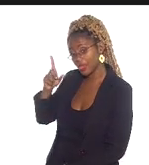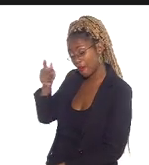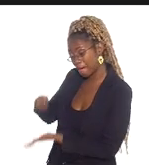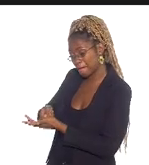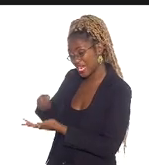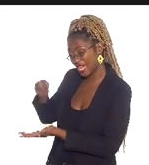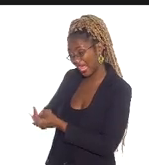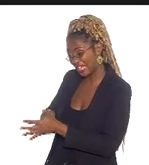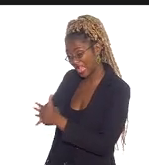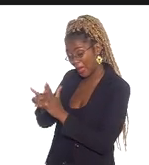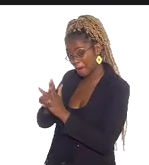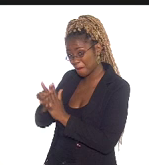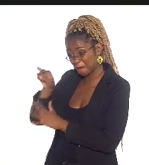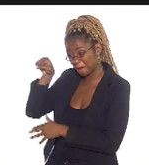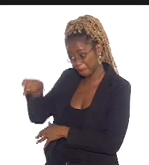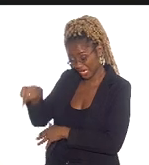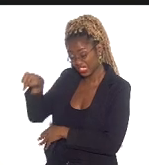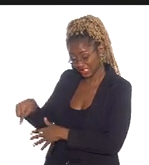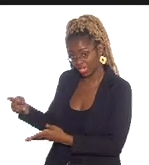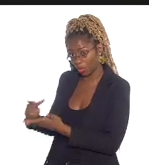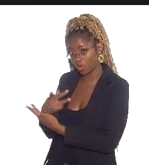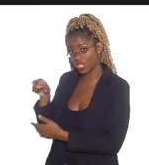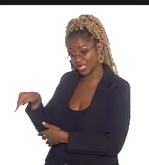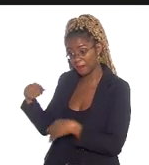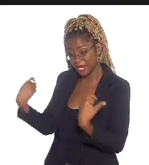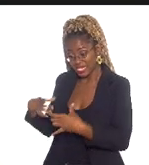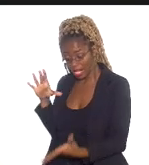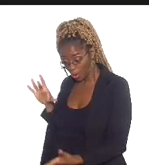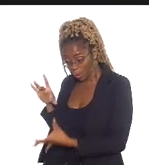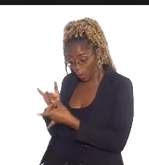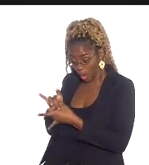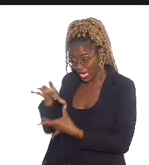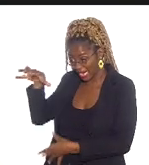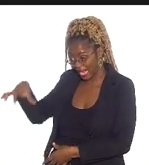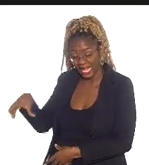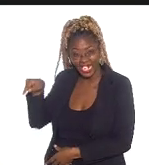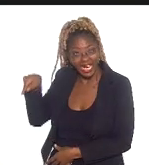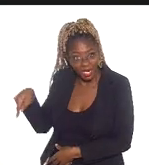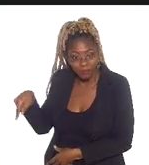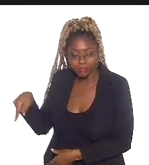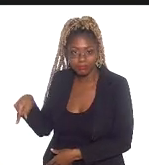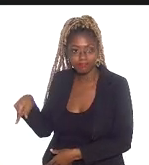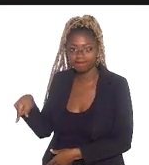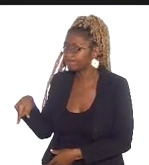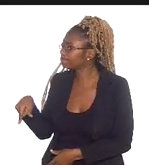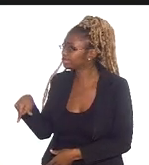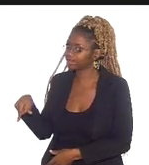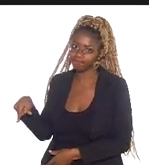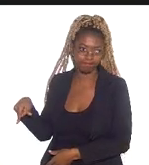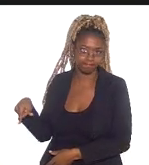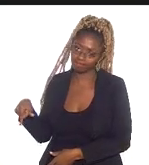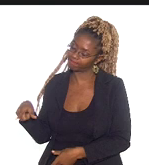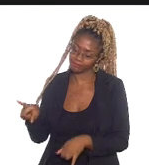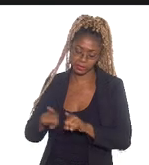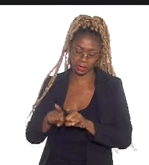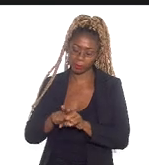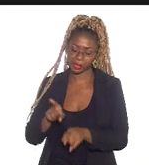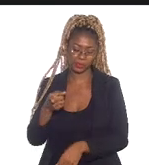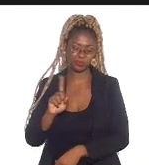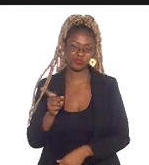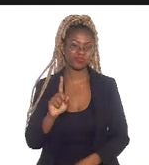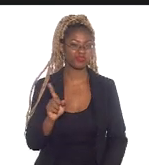pesquisa realizada tenha conexão com aquele campo. E a resposta é também não